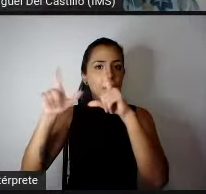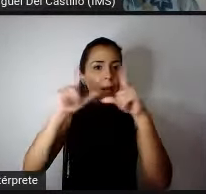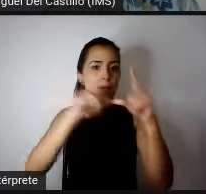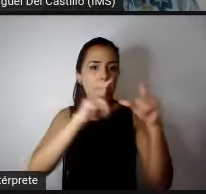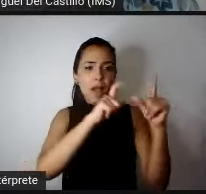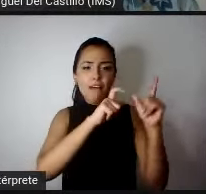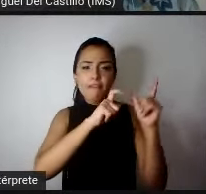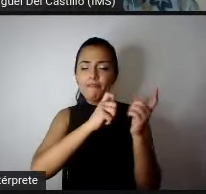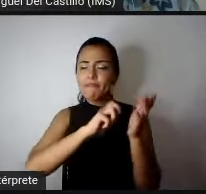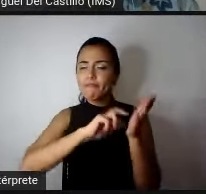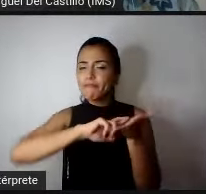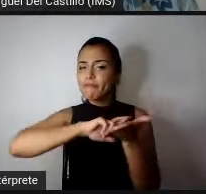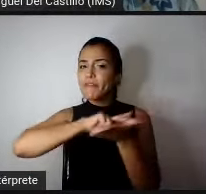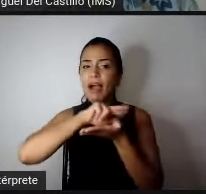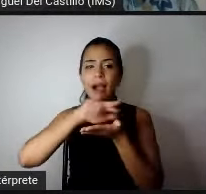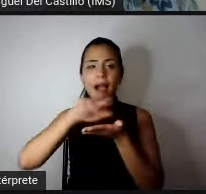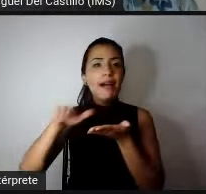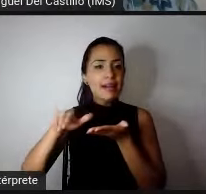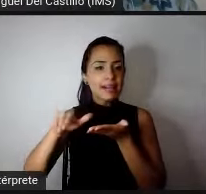brumosas, como